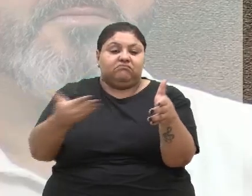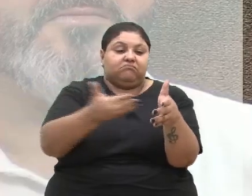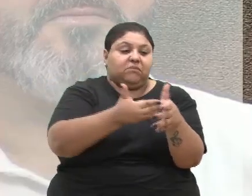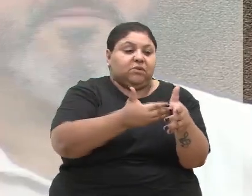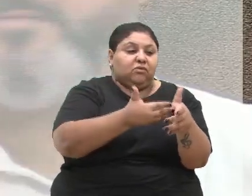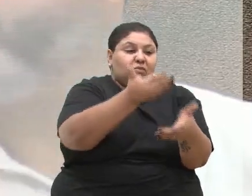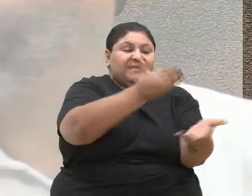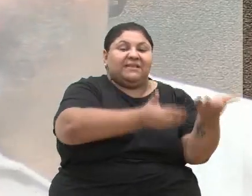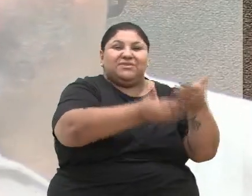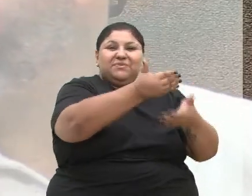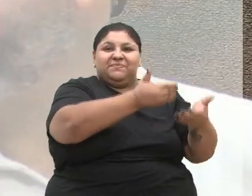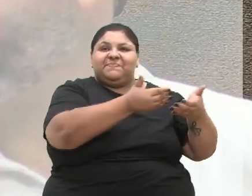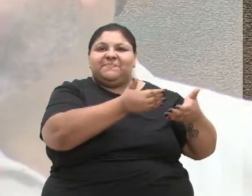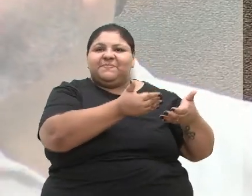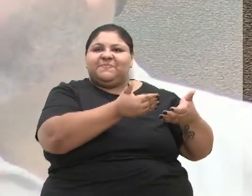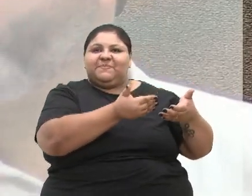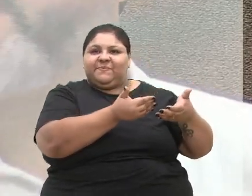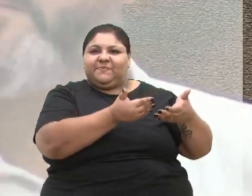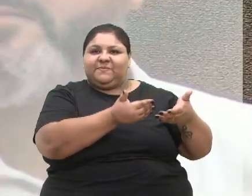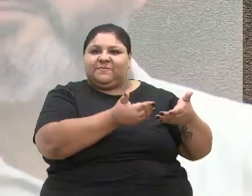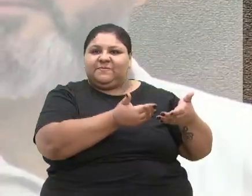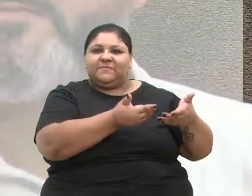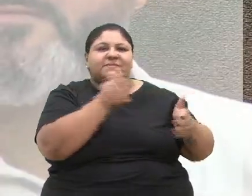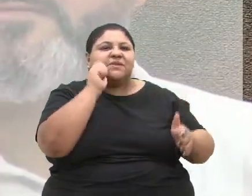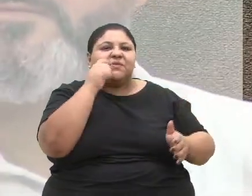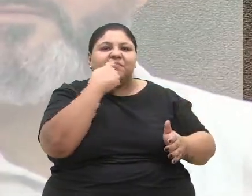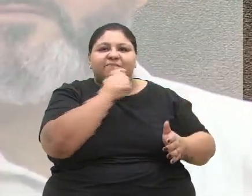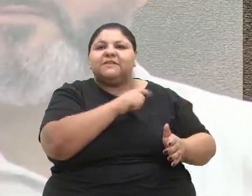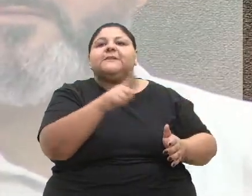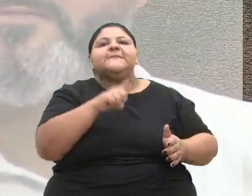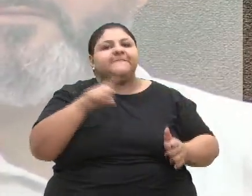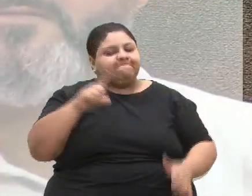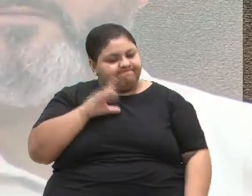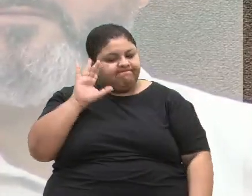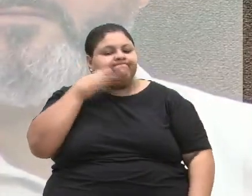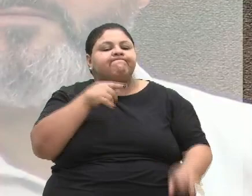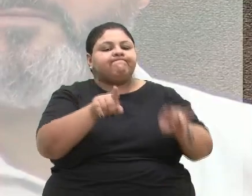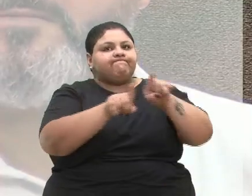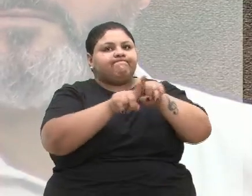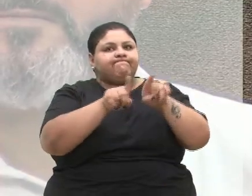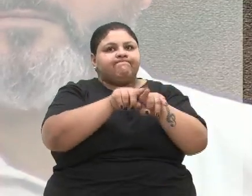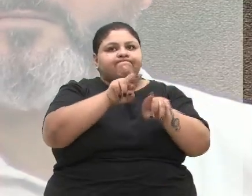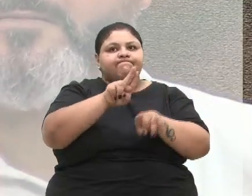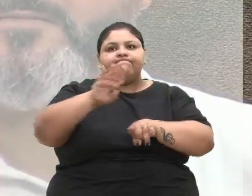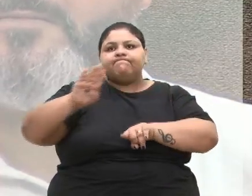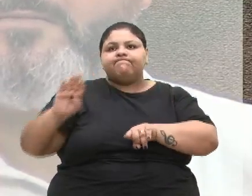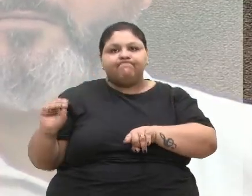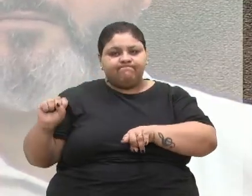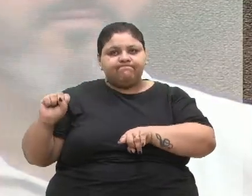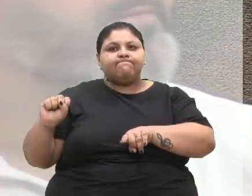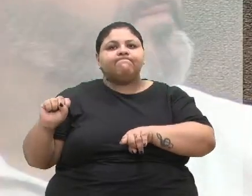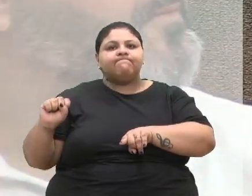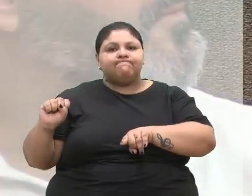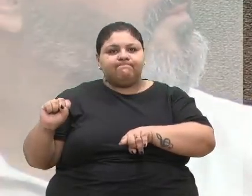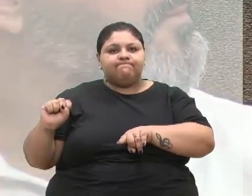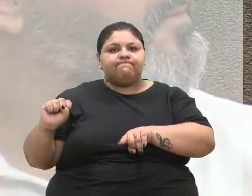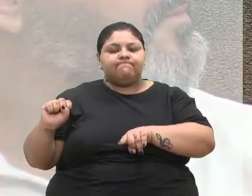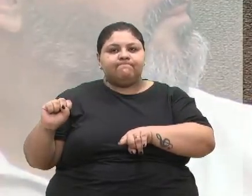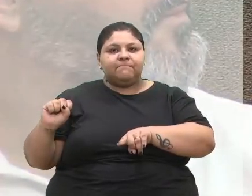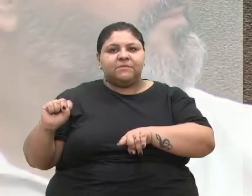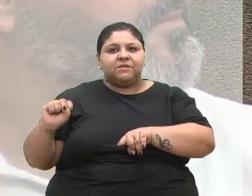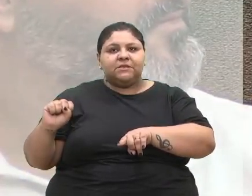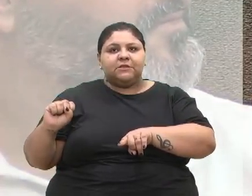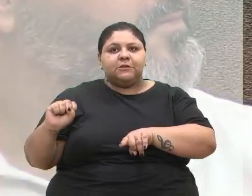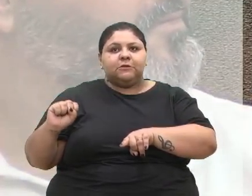consulta com um dentista tem acontecido também nas UBSs com